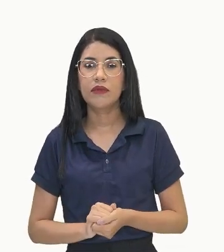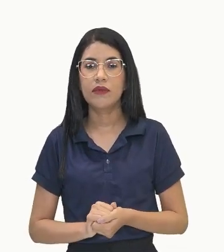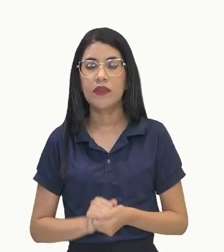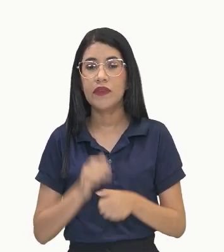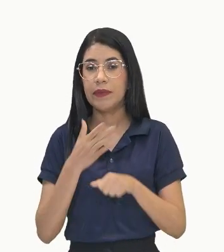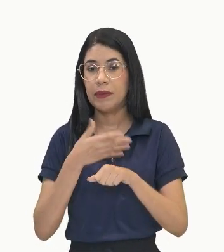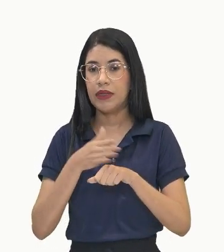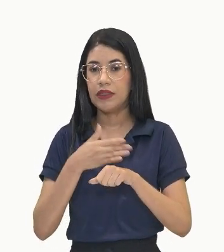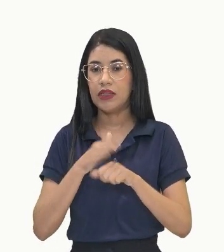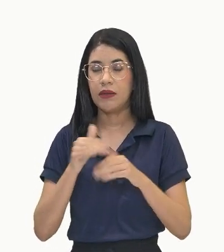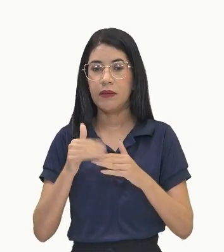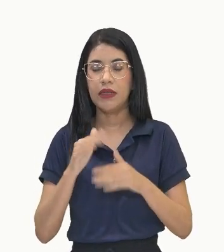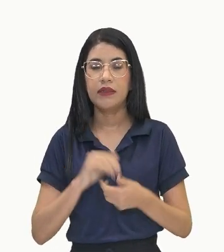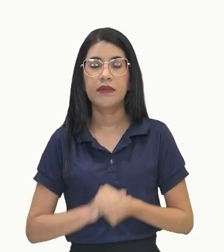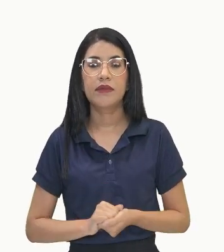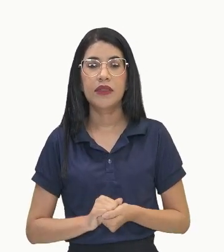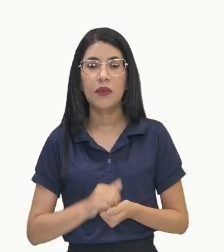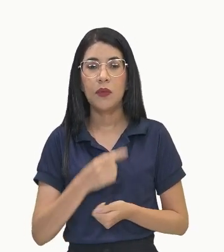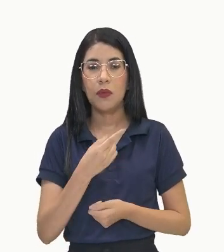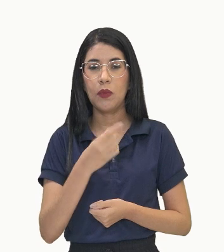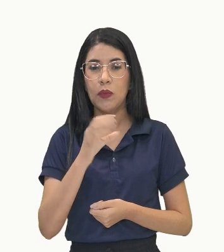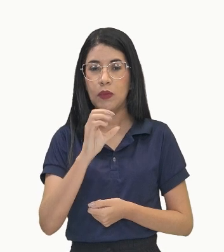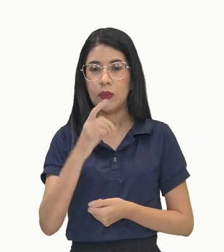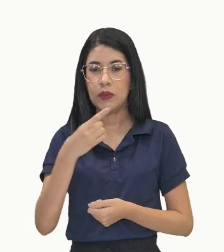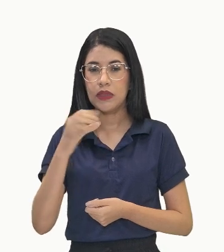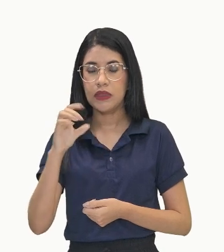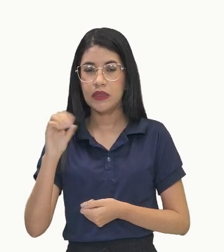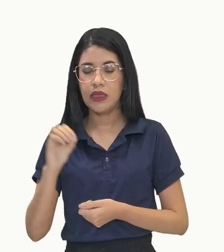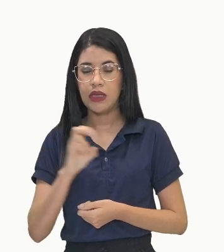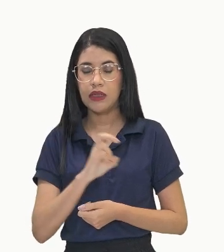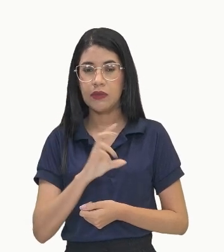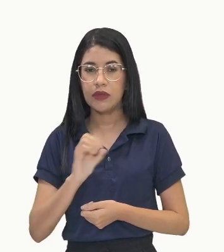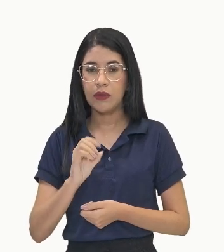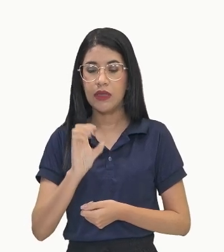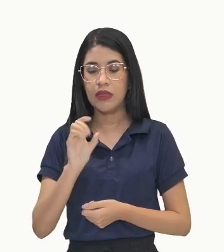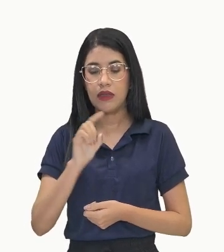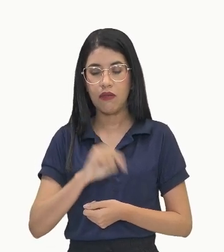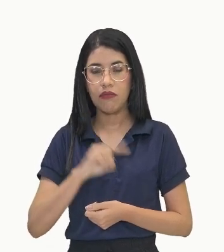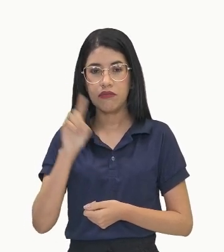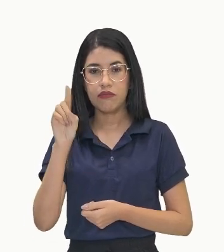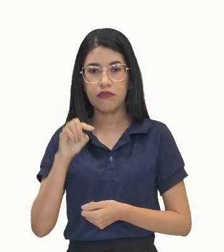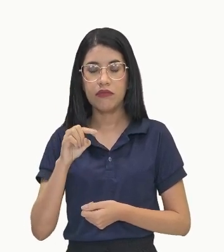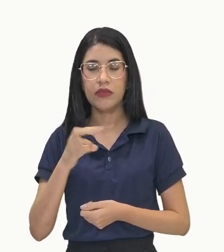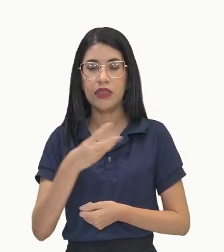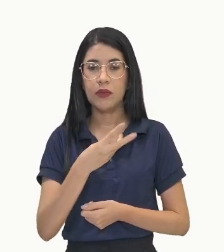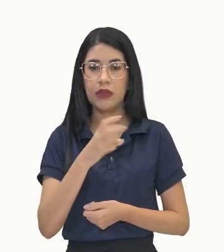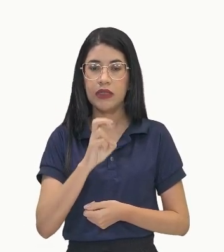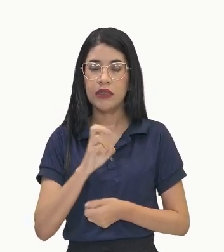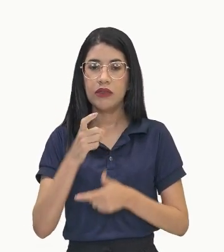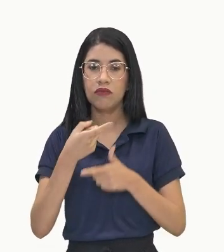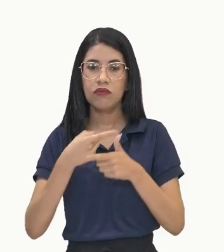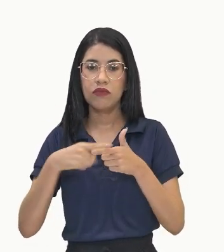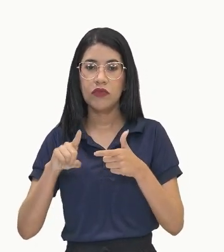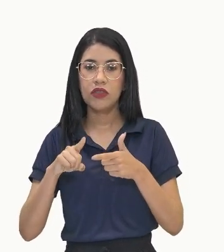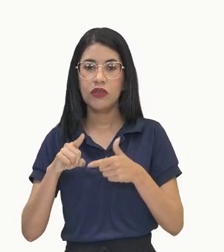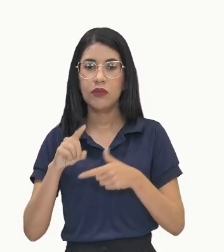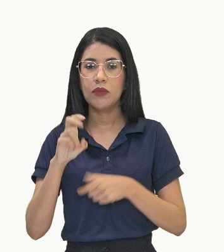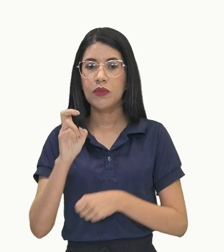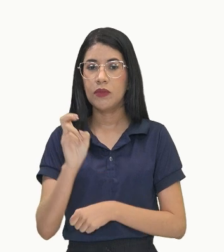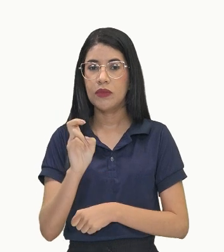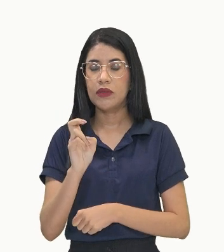temos corta este com este, aí nós teremos 35 dividido por